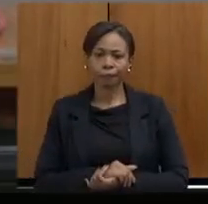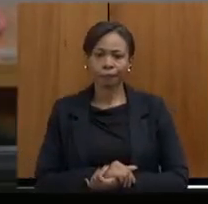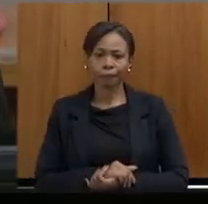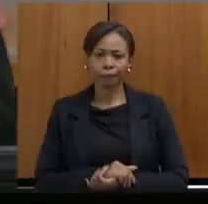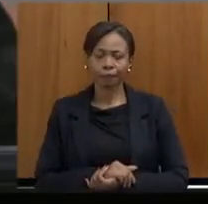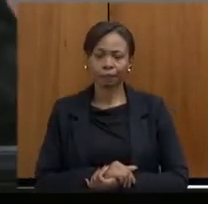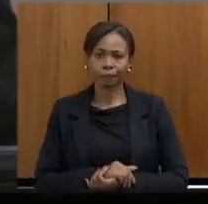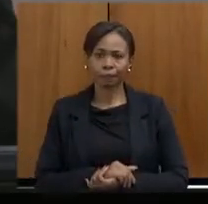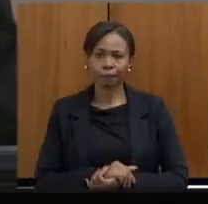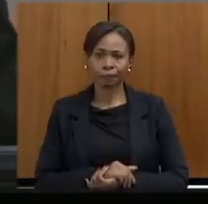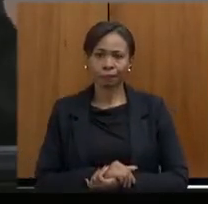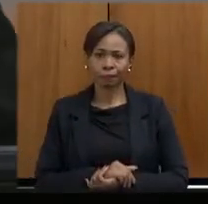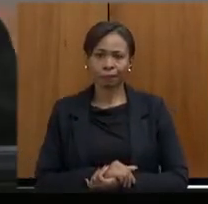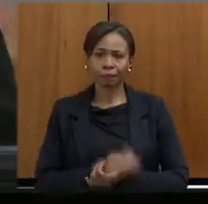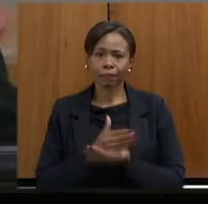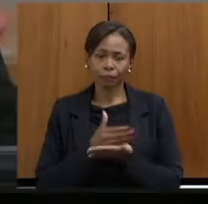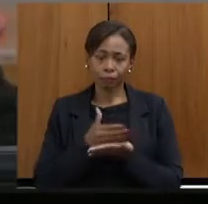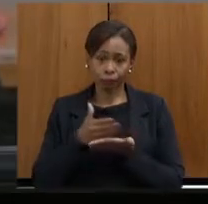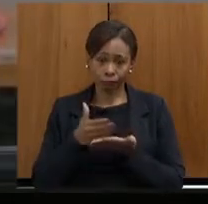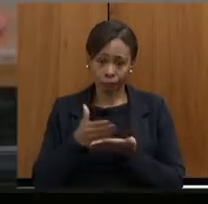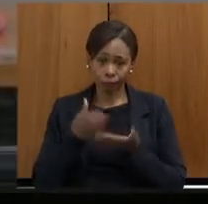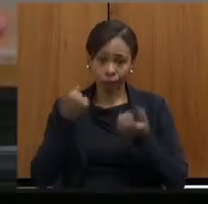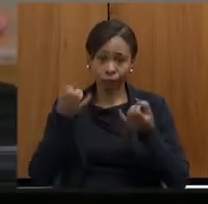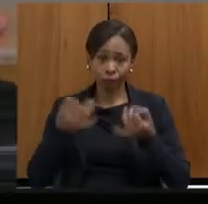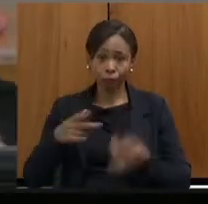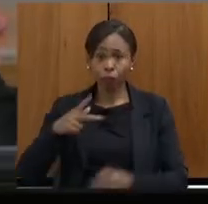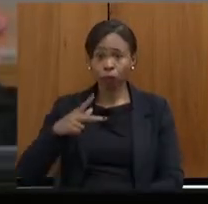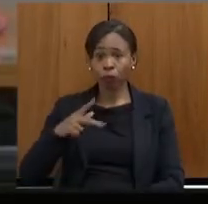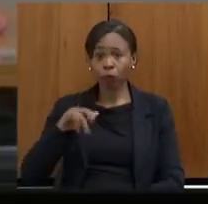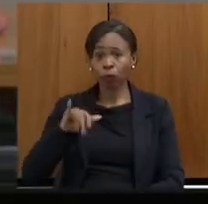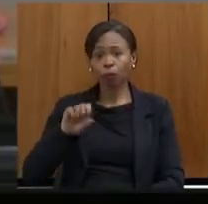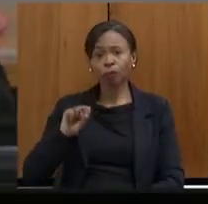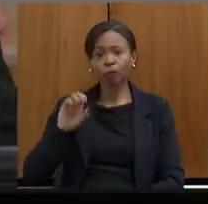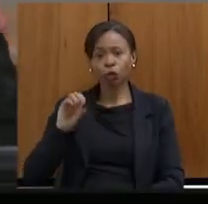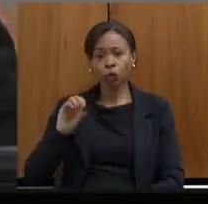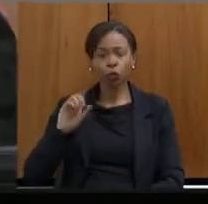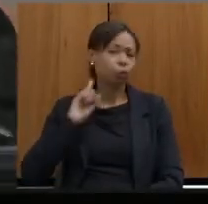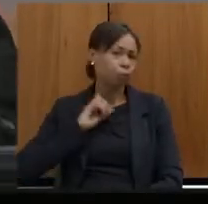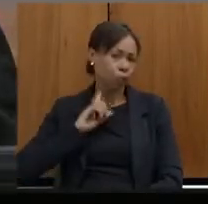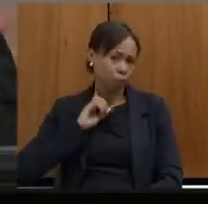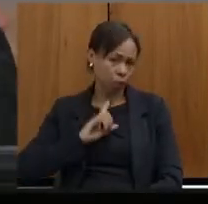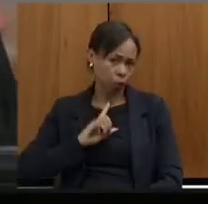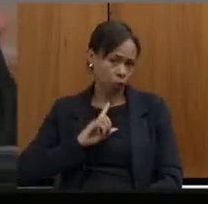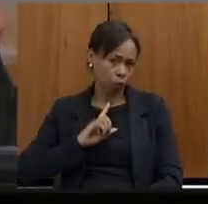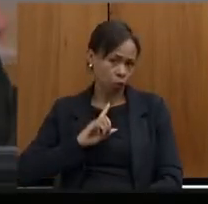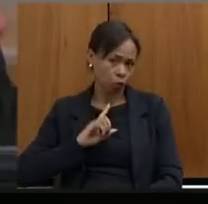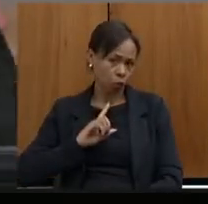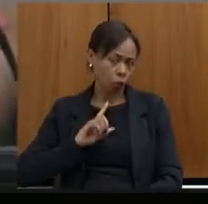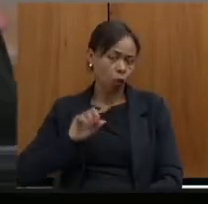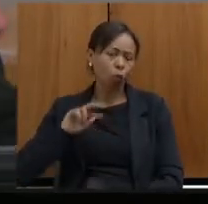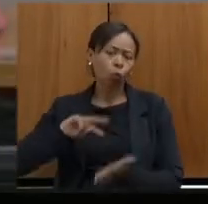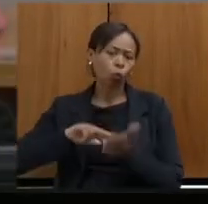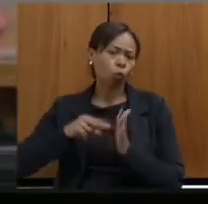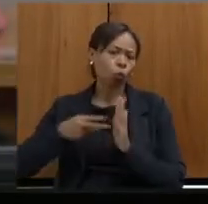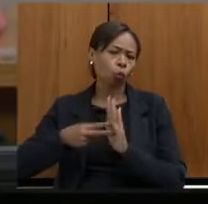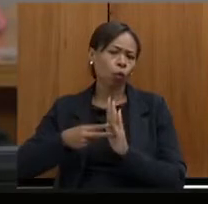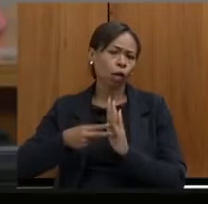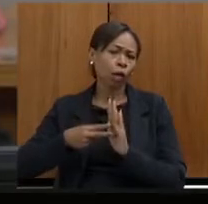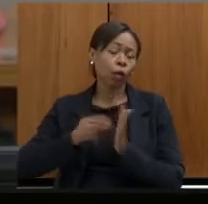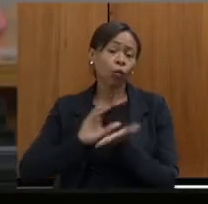Eu gostaria, inicialmente, falar do piso mineiro. O que é o piso mineiro? O piso mineiro é o financiamento